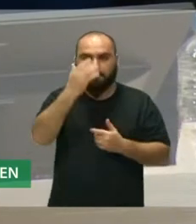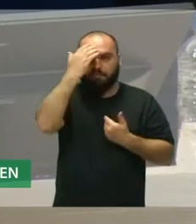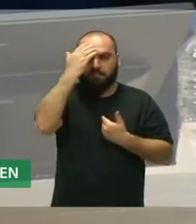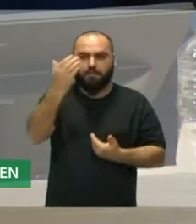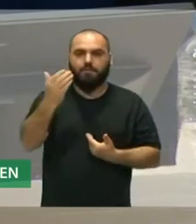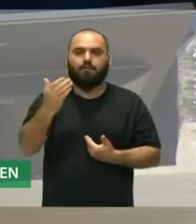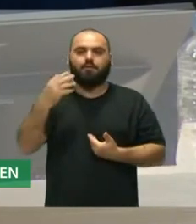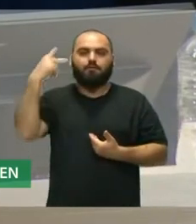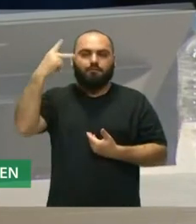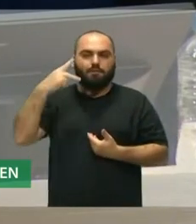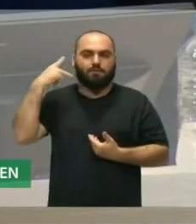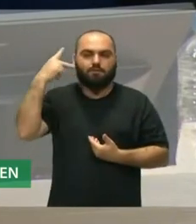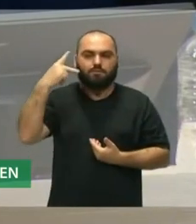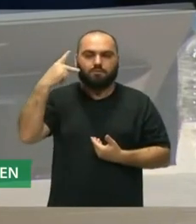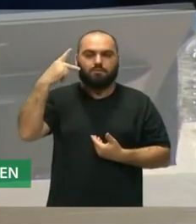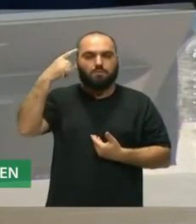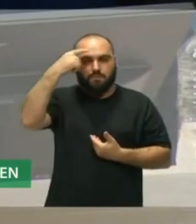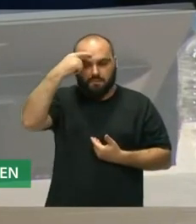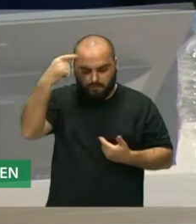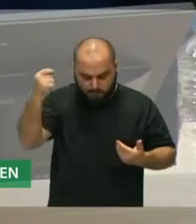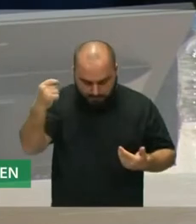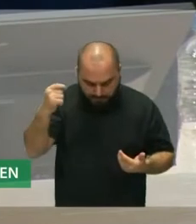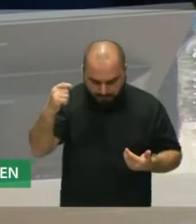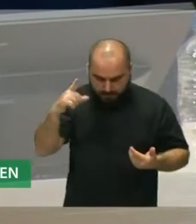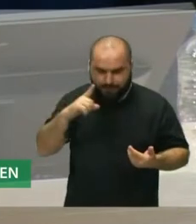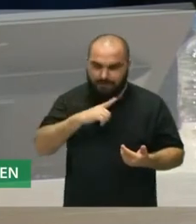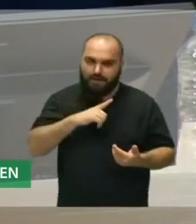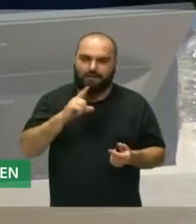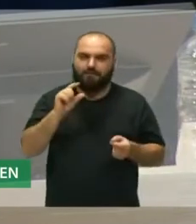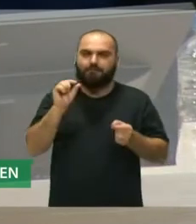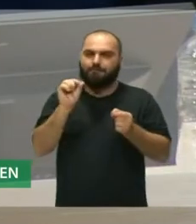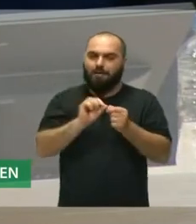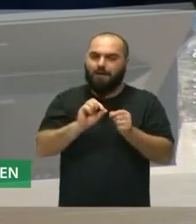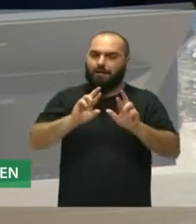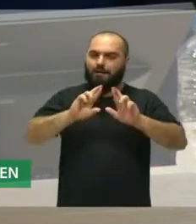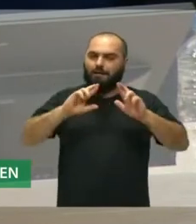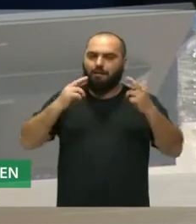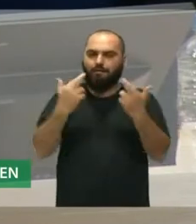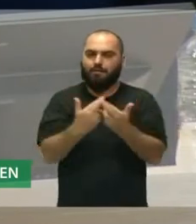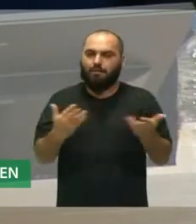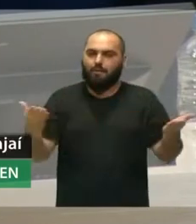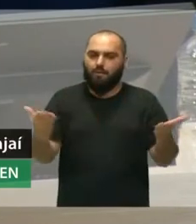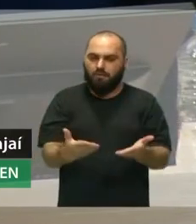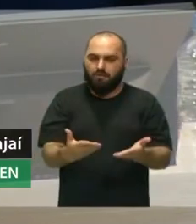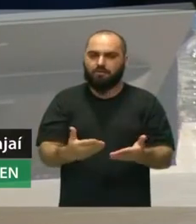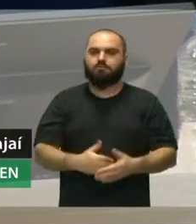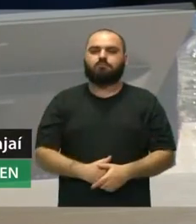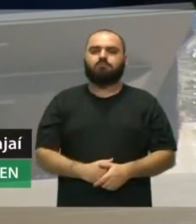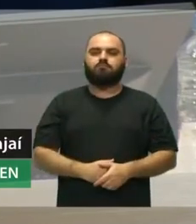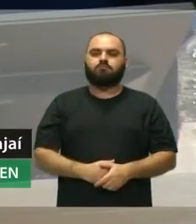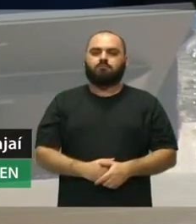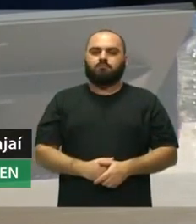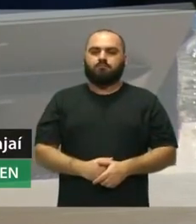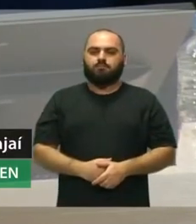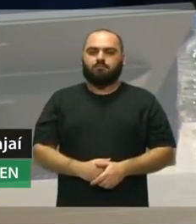por ter feito essa audiência chamada na sociedade.